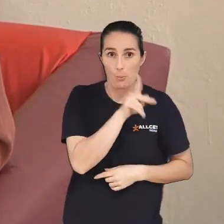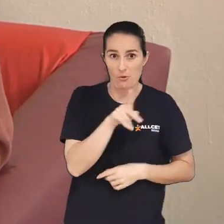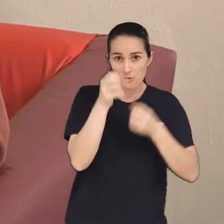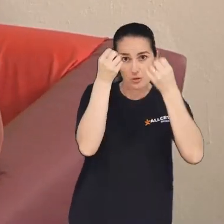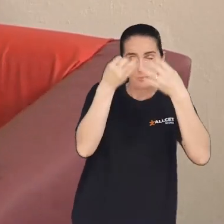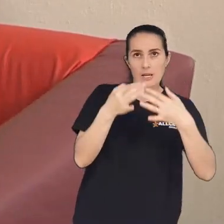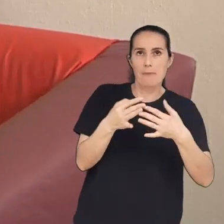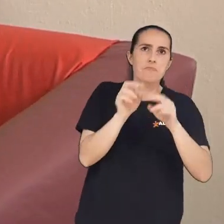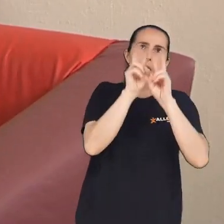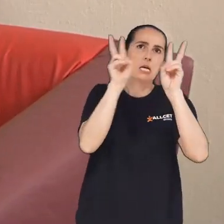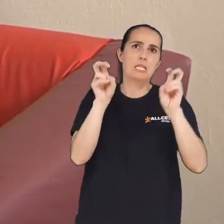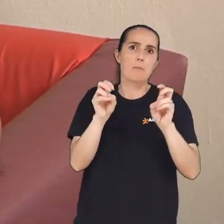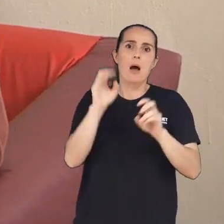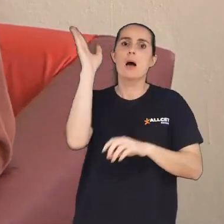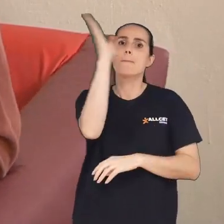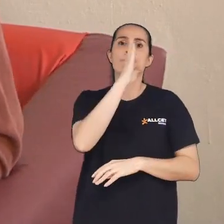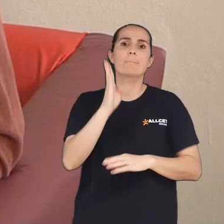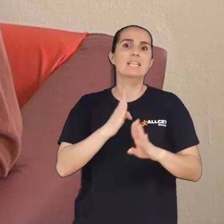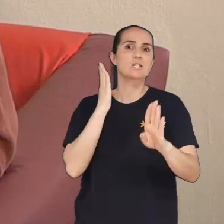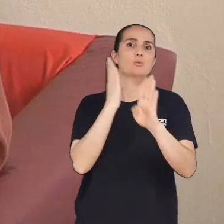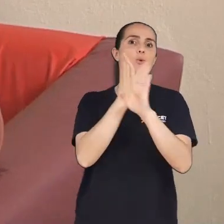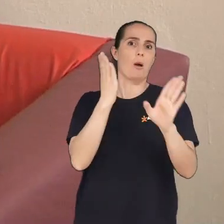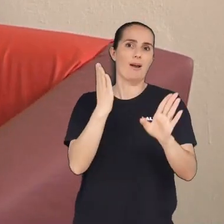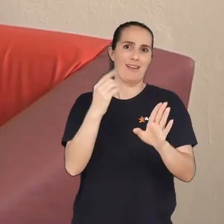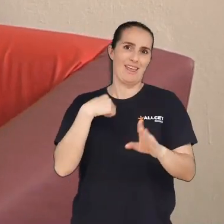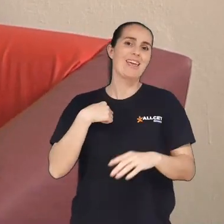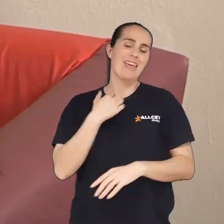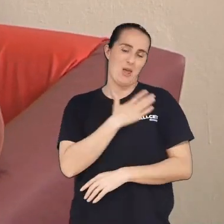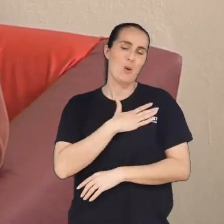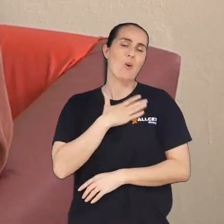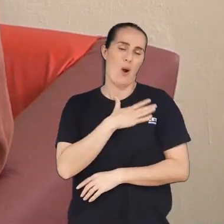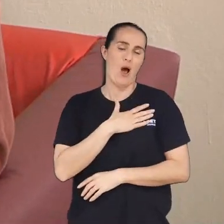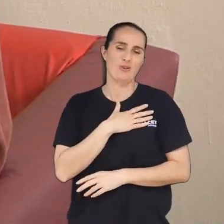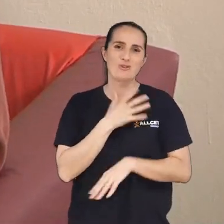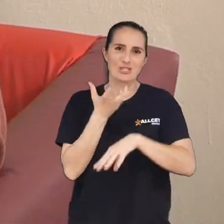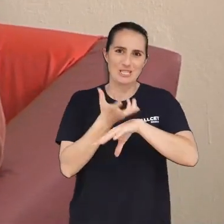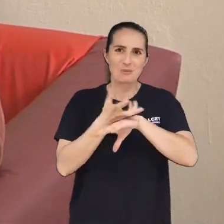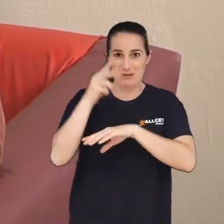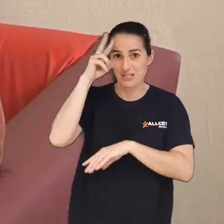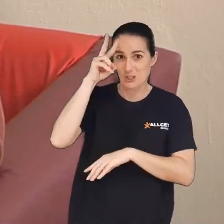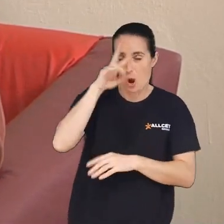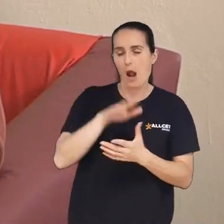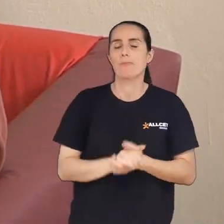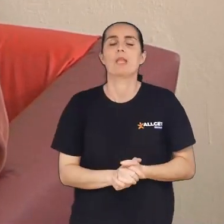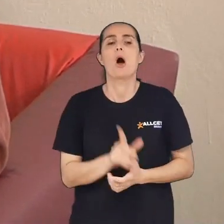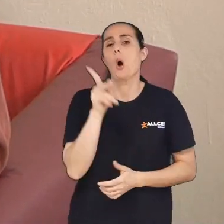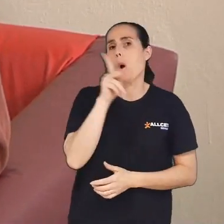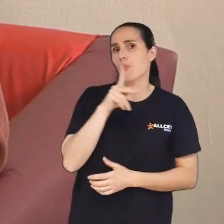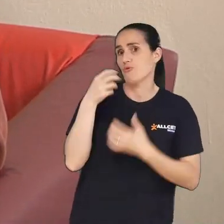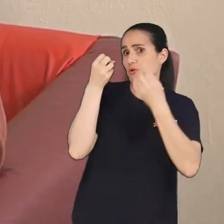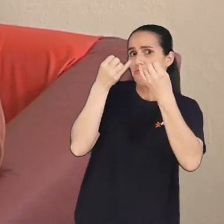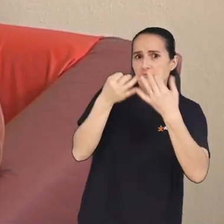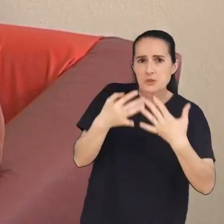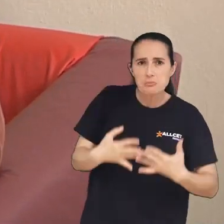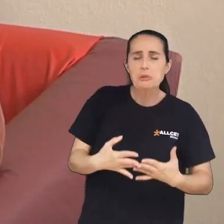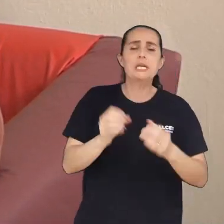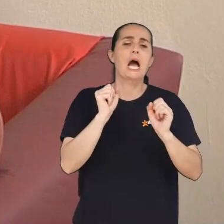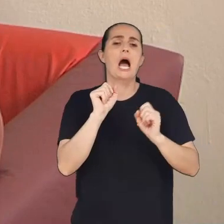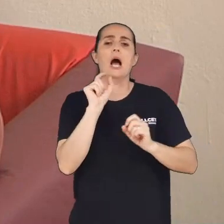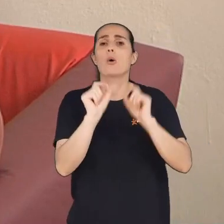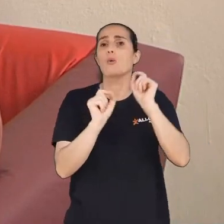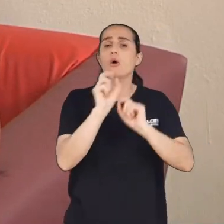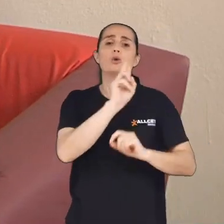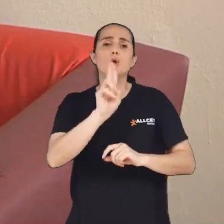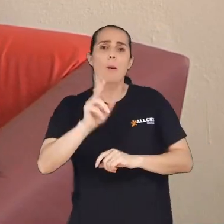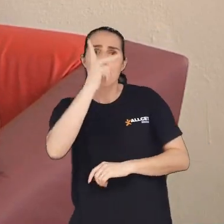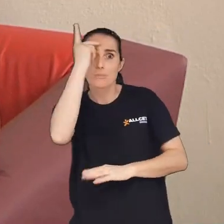descobrimento do Brasil, uma matéria que eu gostava sempre, história. Então, ela vai pontuar, vai falar quem que descobriu, as naus